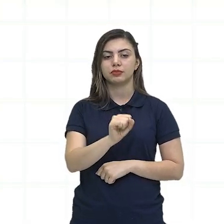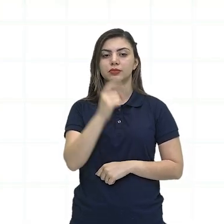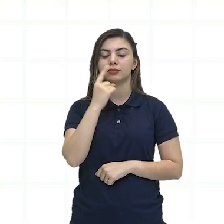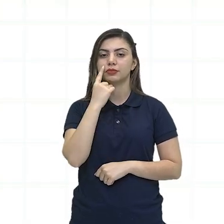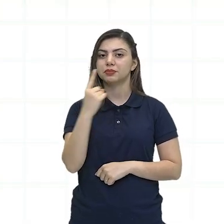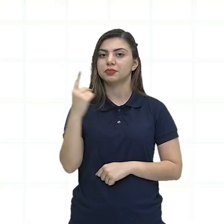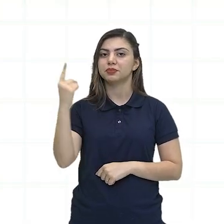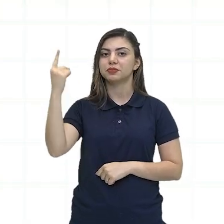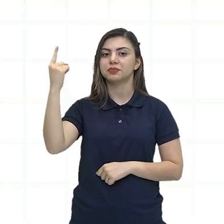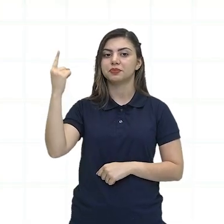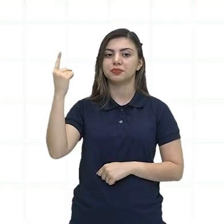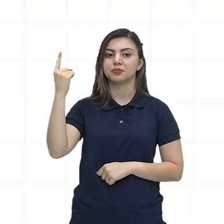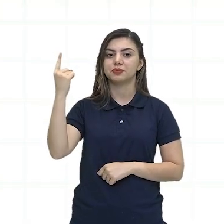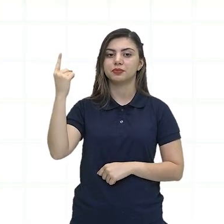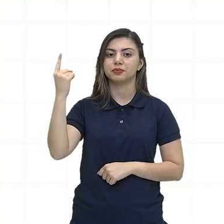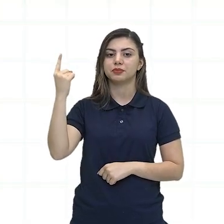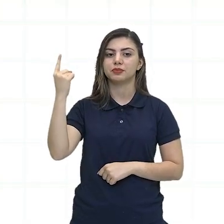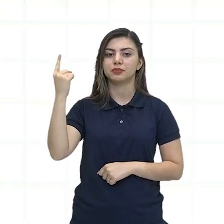always,